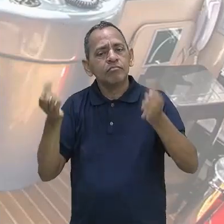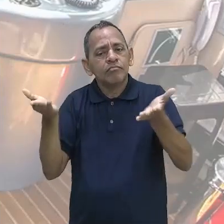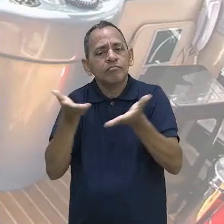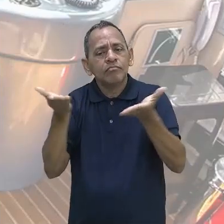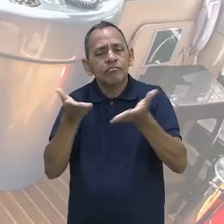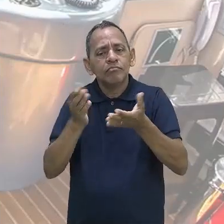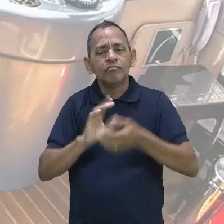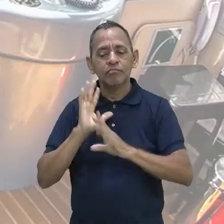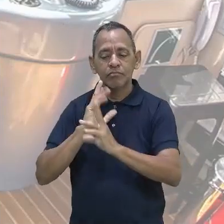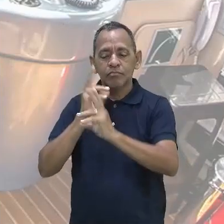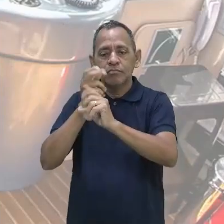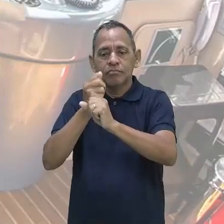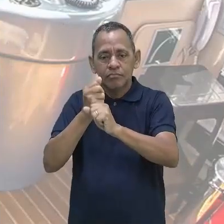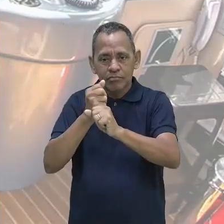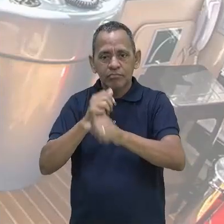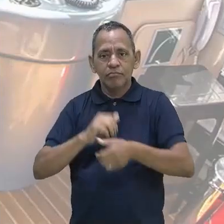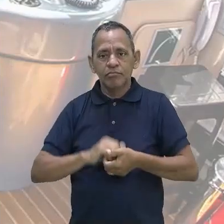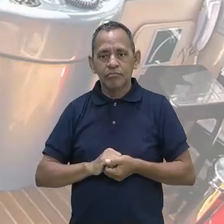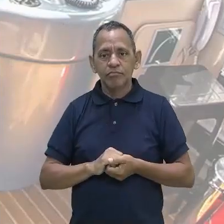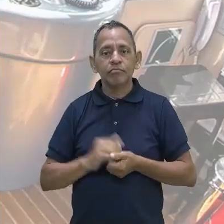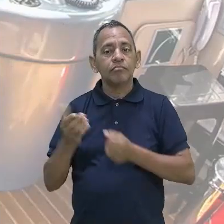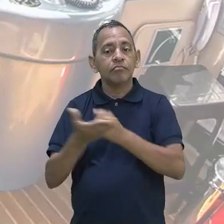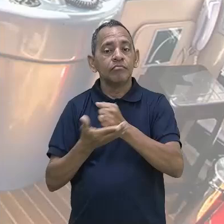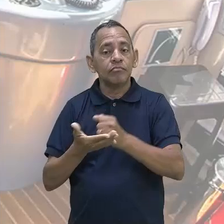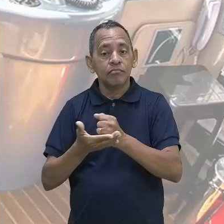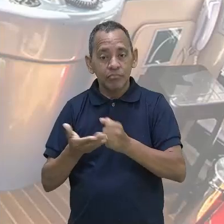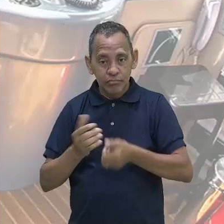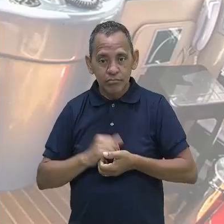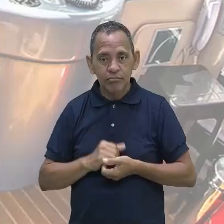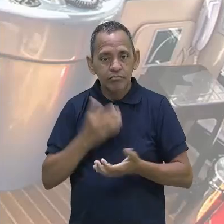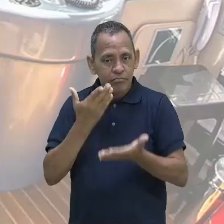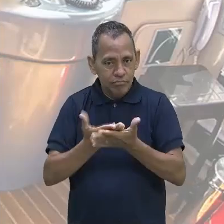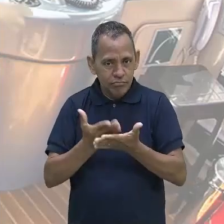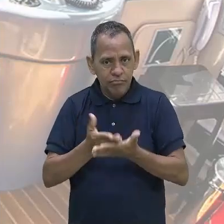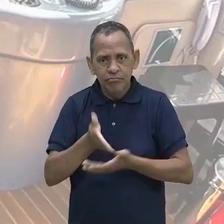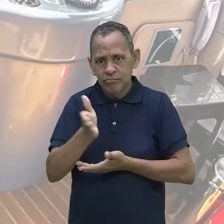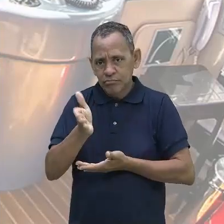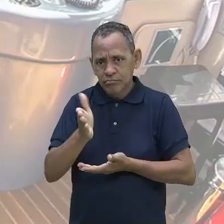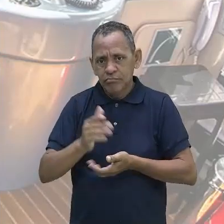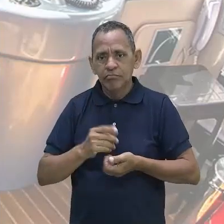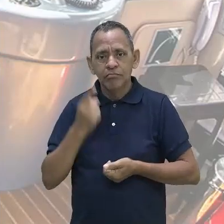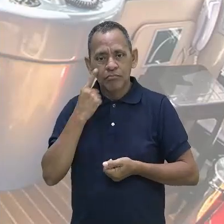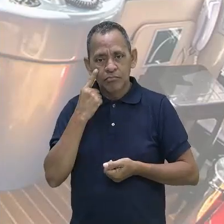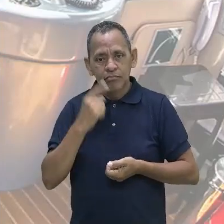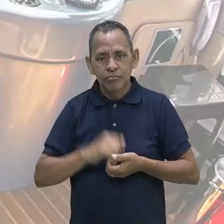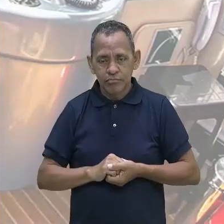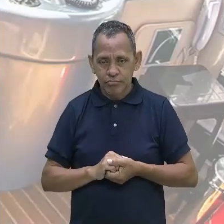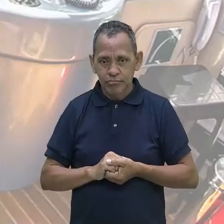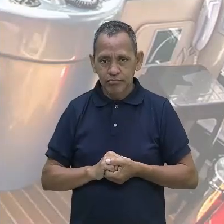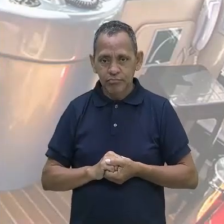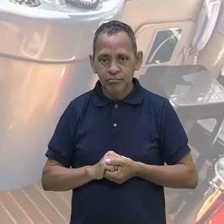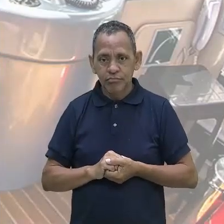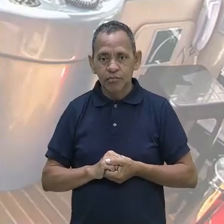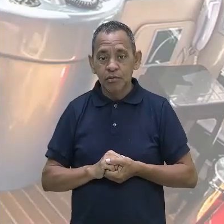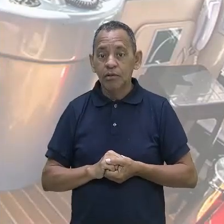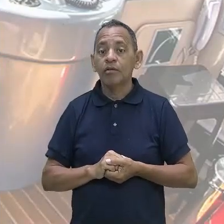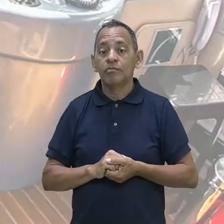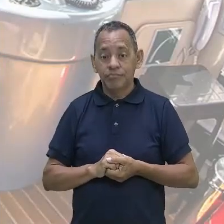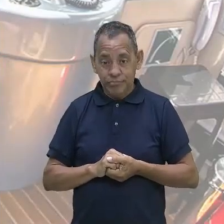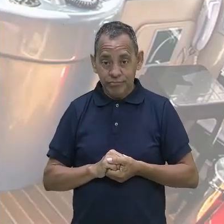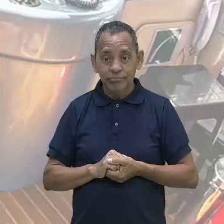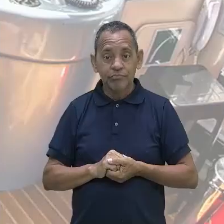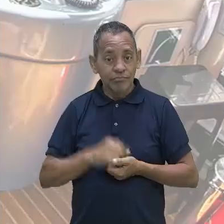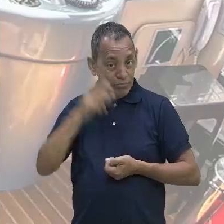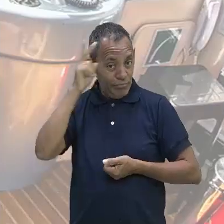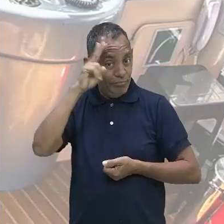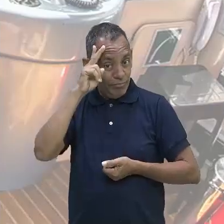nossa revisão, com base no que tudo nós que estudamos, estamos aqui no nosso barco. Vamos lá relembrar